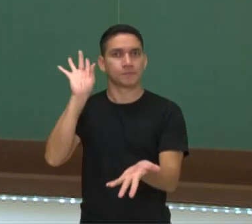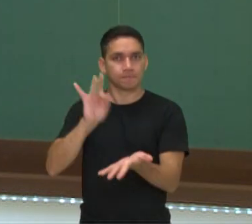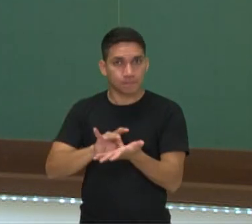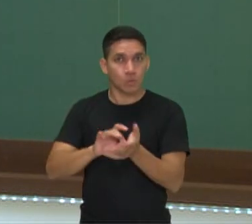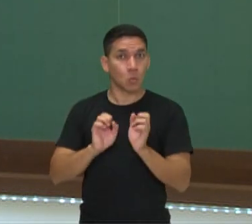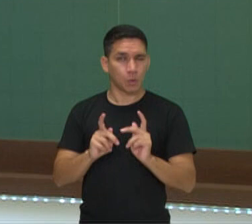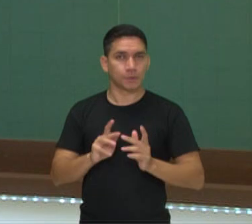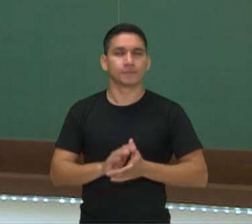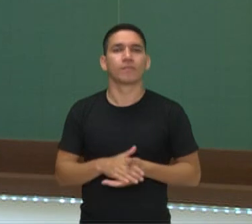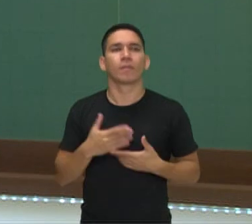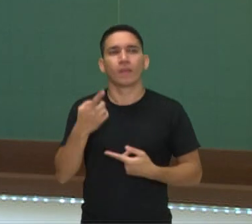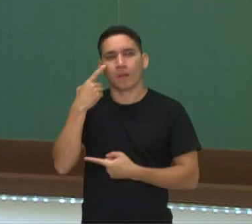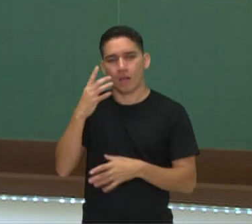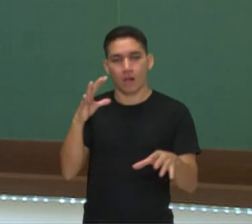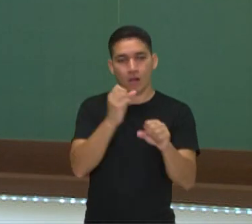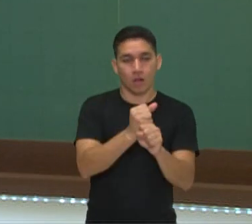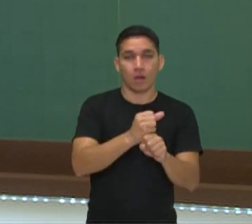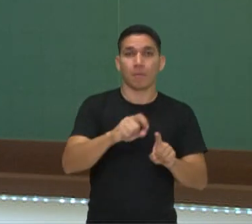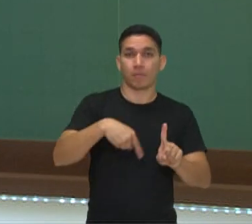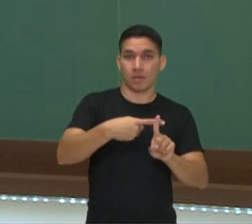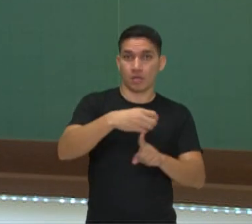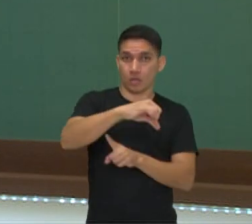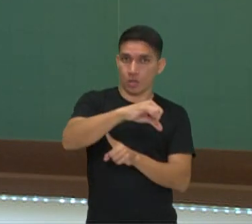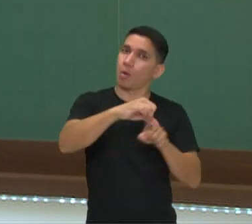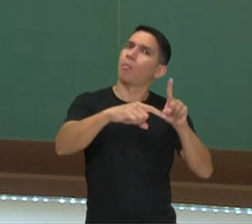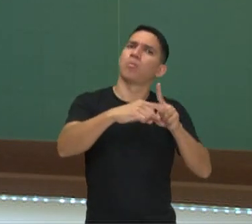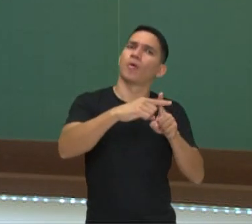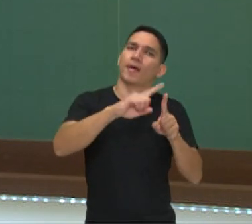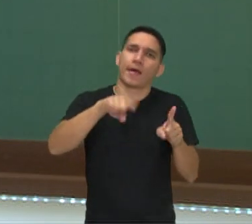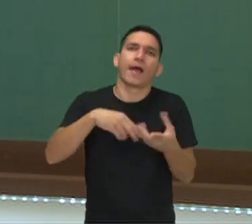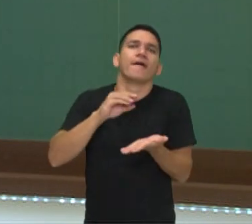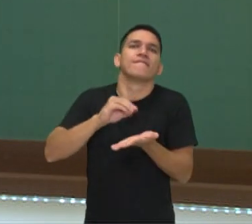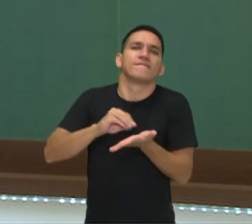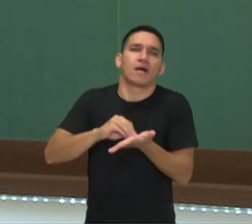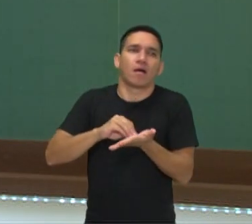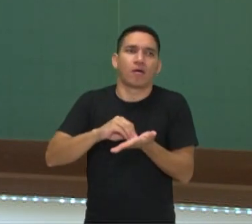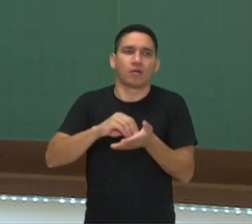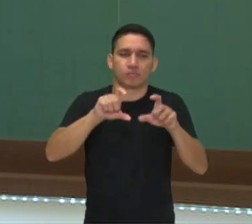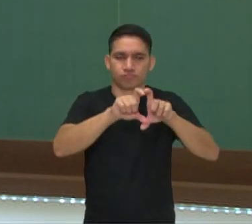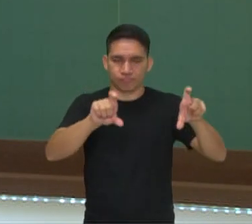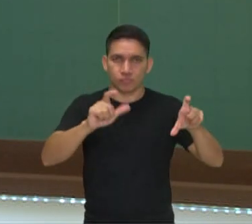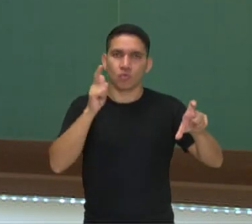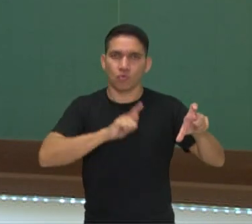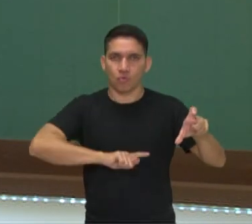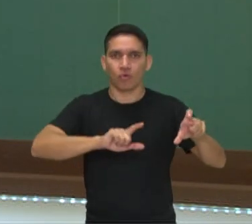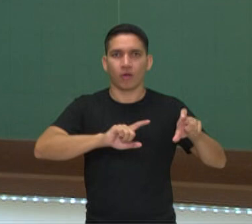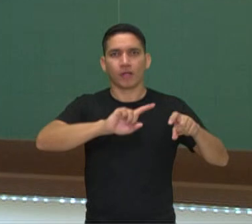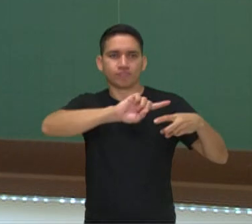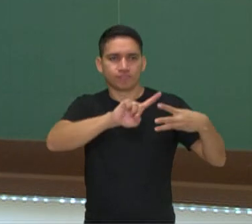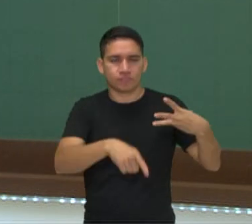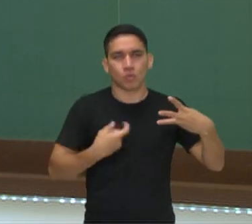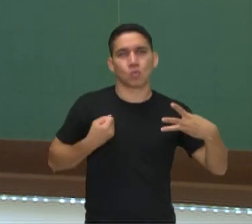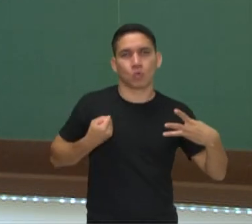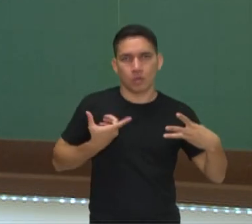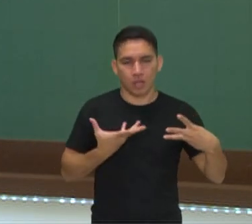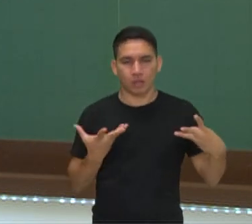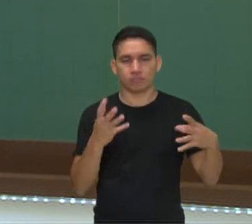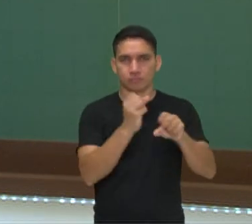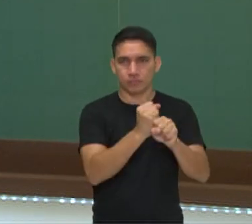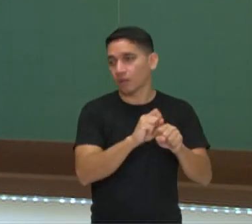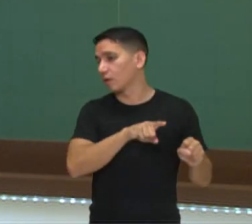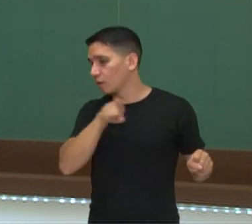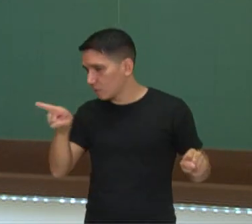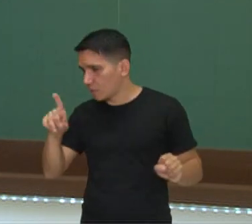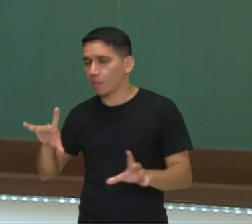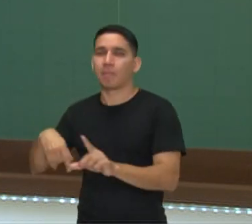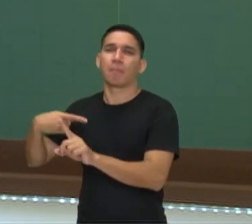Então, ó, somei 9, por quê? Que é o número que estava faltando para esse carinha virar um trinômio. E tenho que somar 9 do outro lado